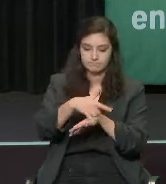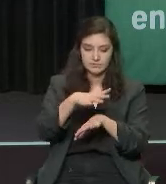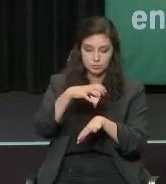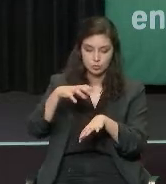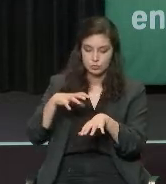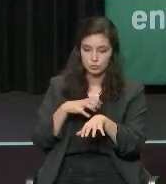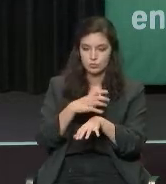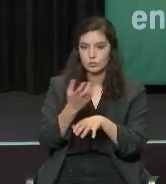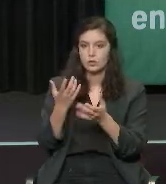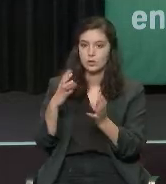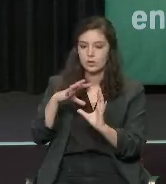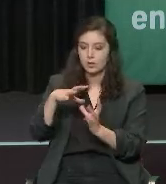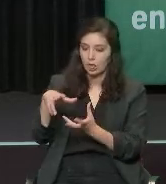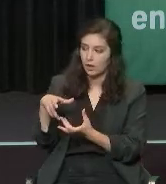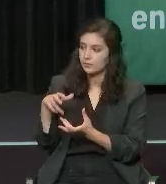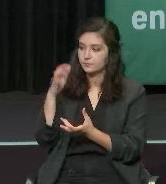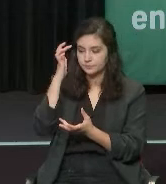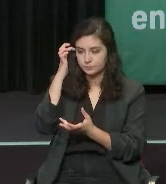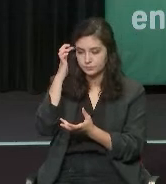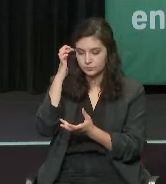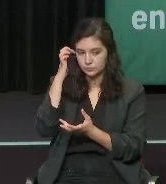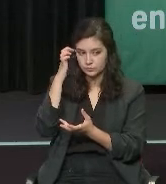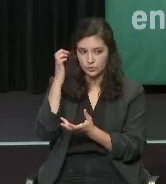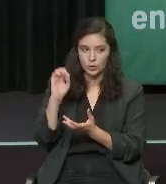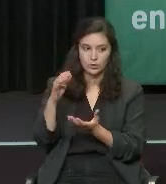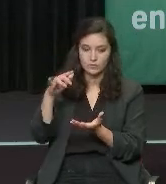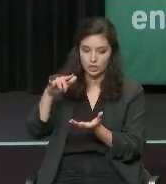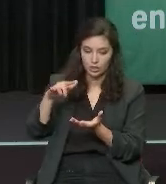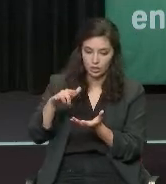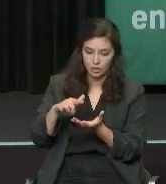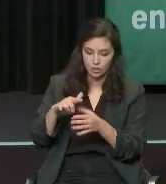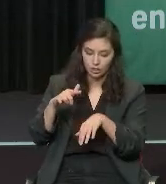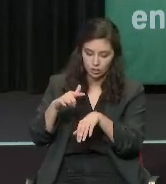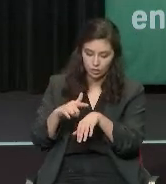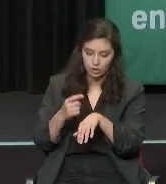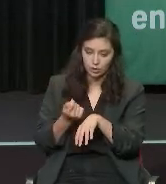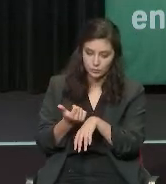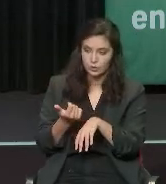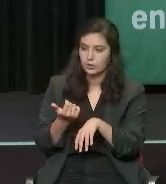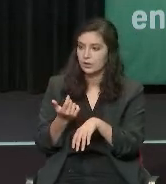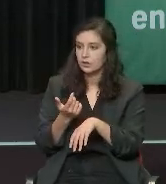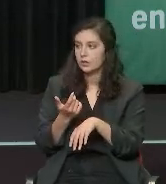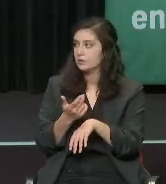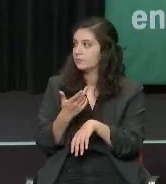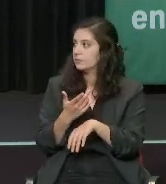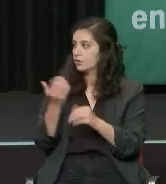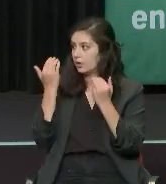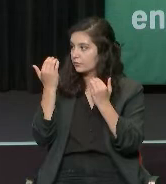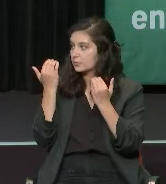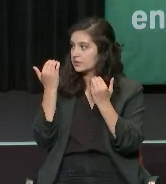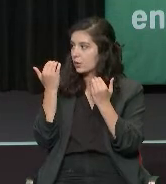Terra, ou baixa altitude, airborne, o que seja, bom, informação